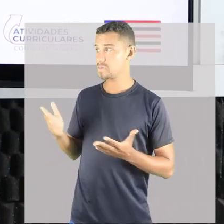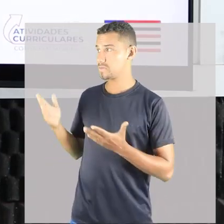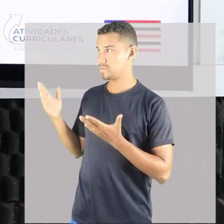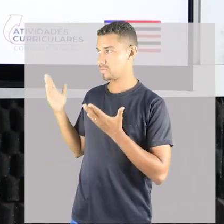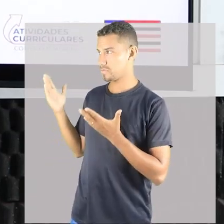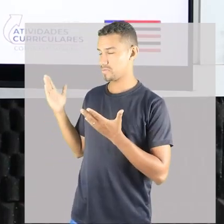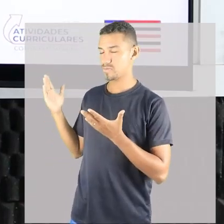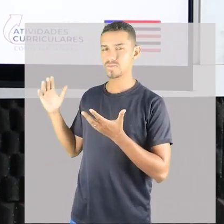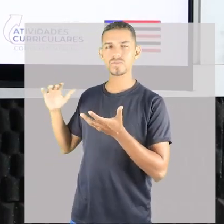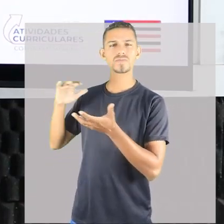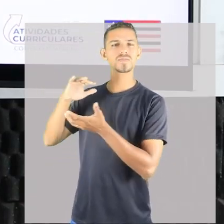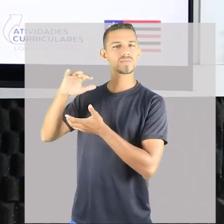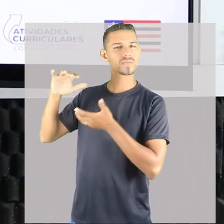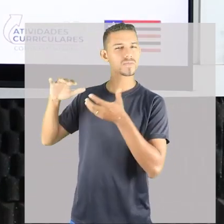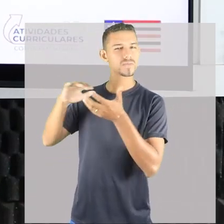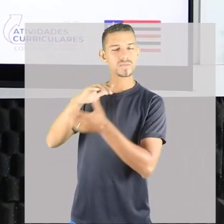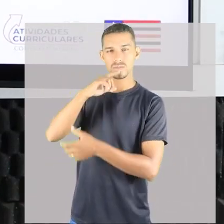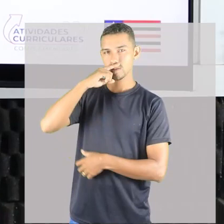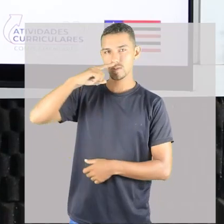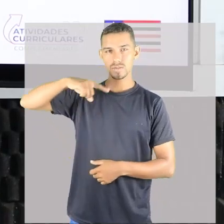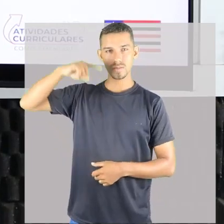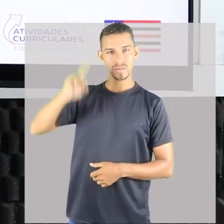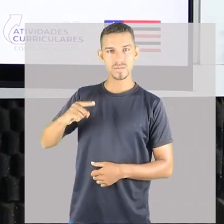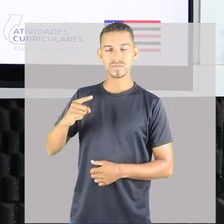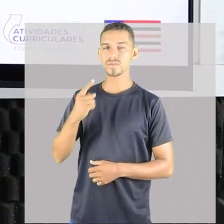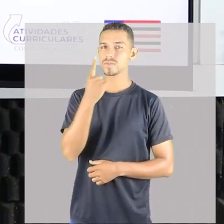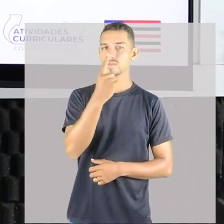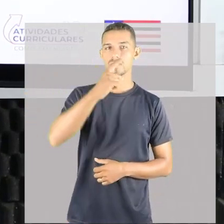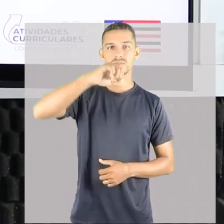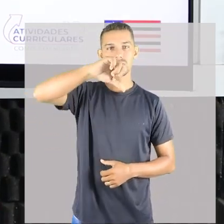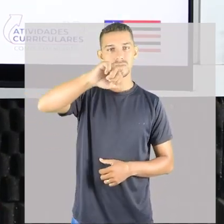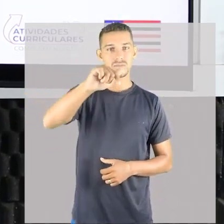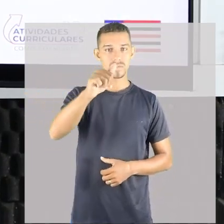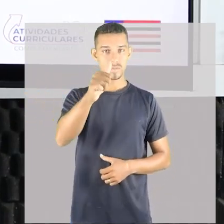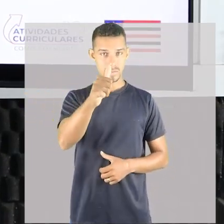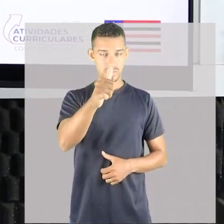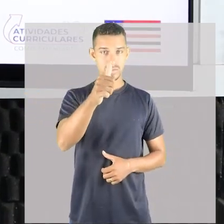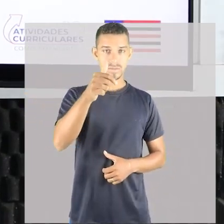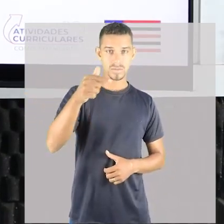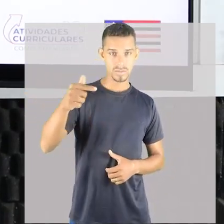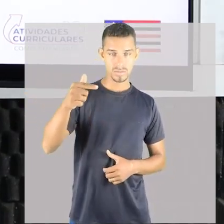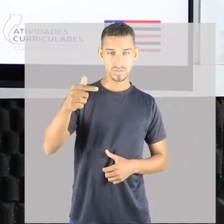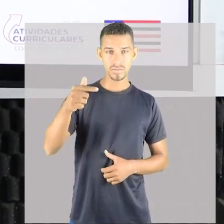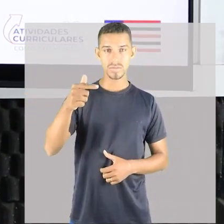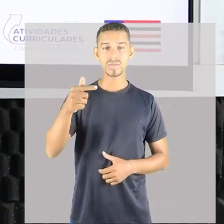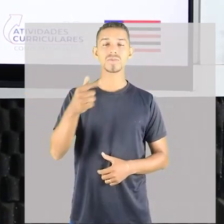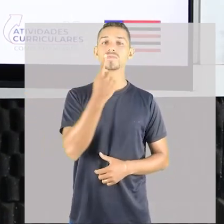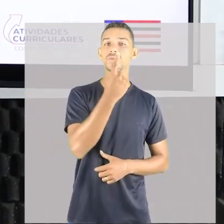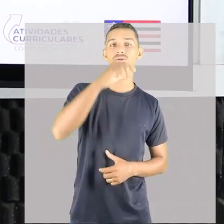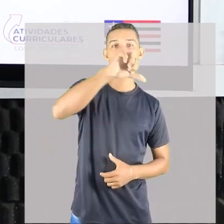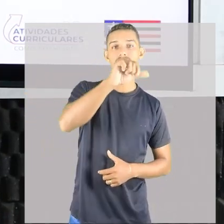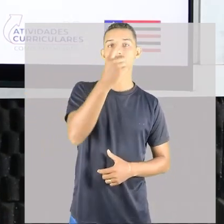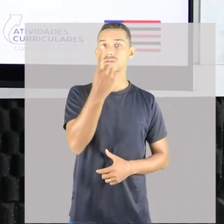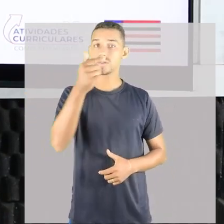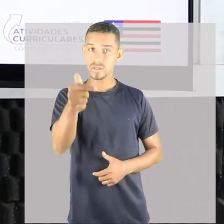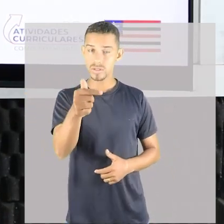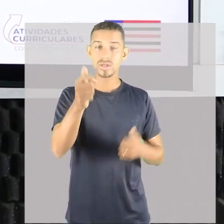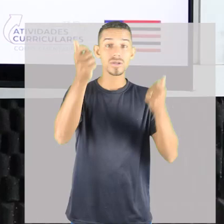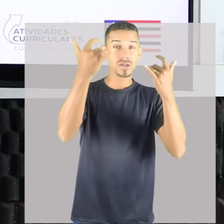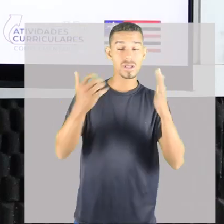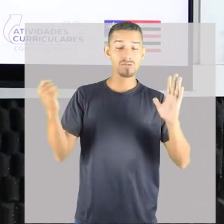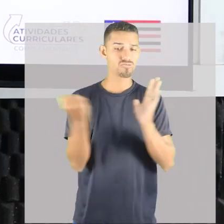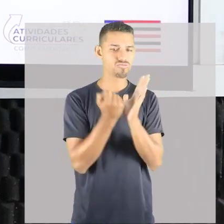a Revolução Russa, em 1917, um acontecimento marcante dentro da